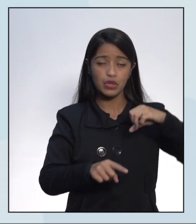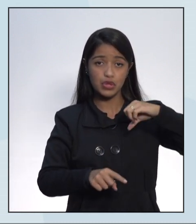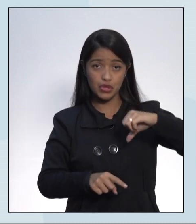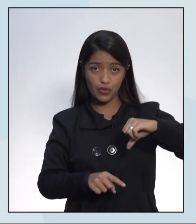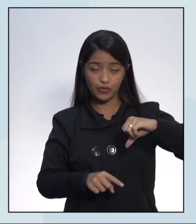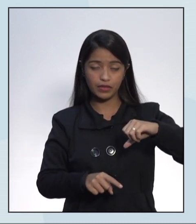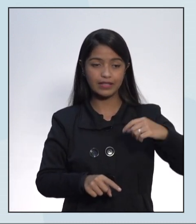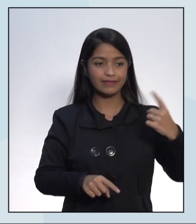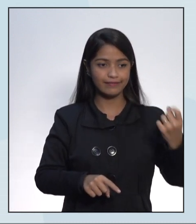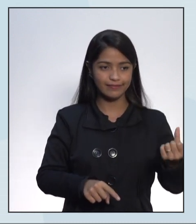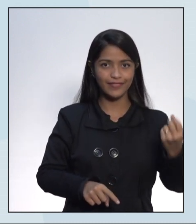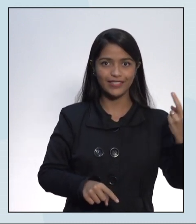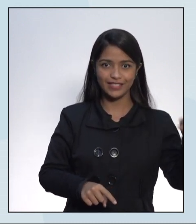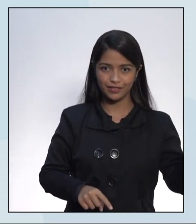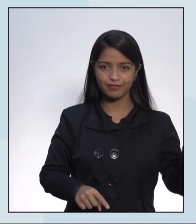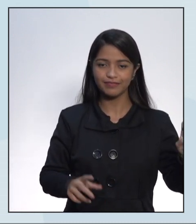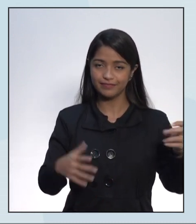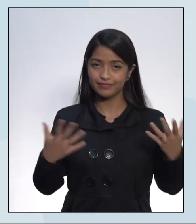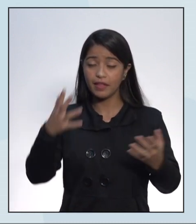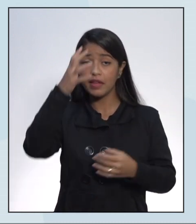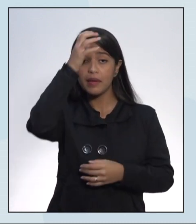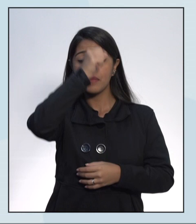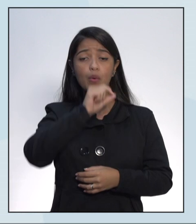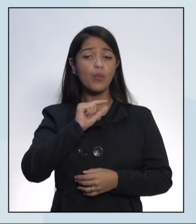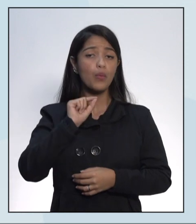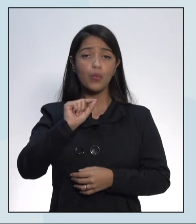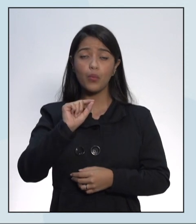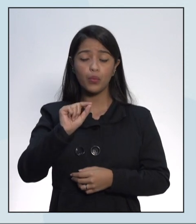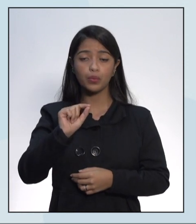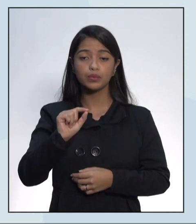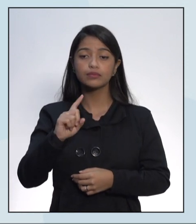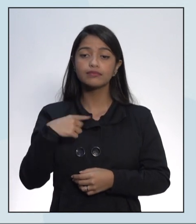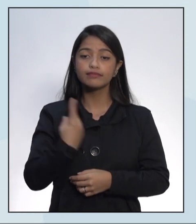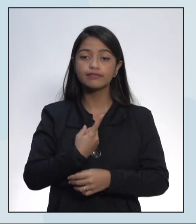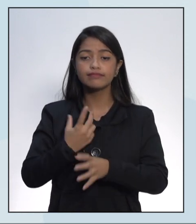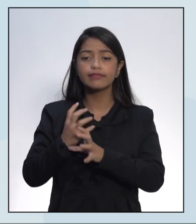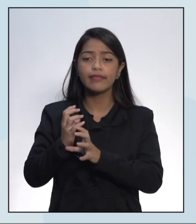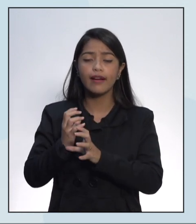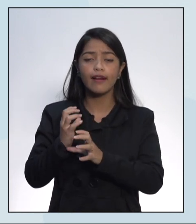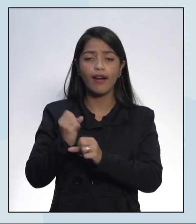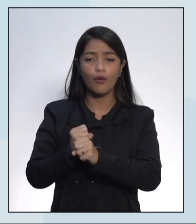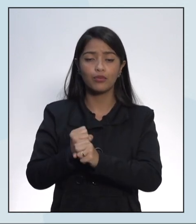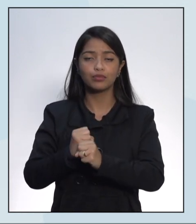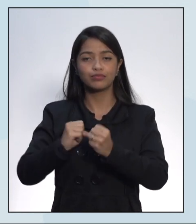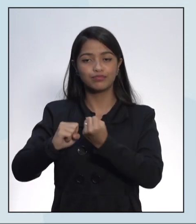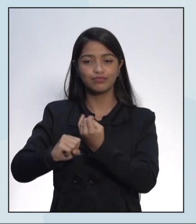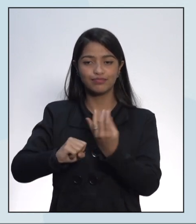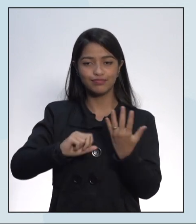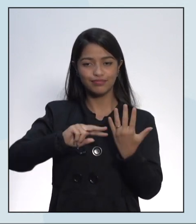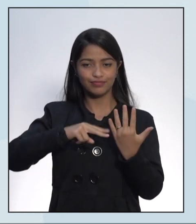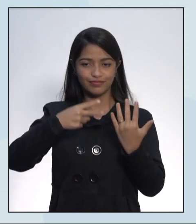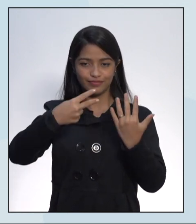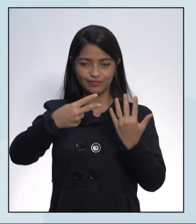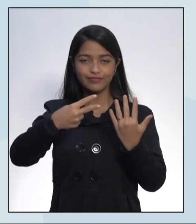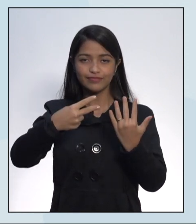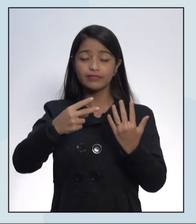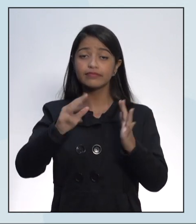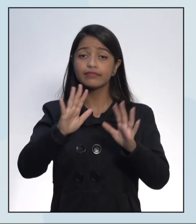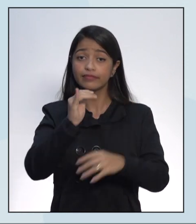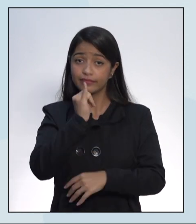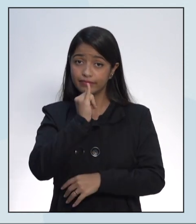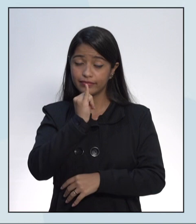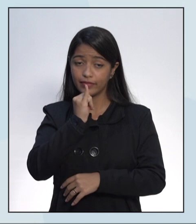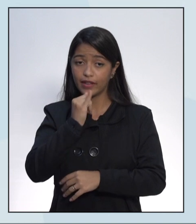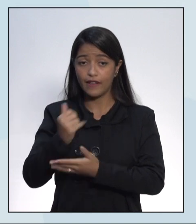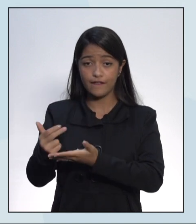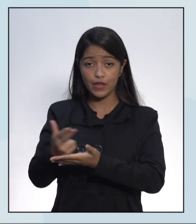depois 25. E nós aprendemos que o que nós fizemos era o quê? O cálculo da potenciação. Por exemplo, a figura 1 é referente a